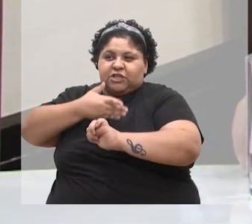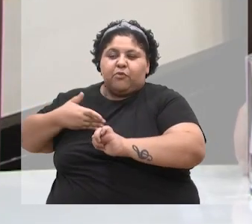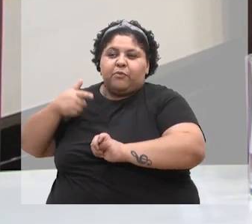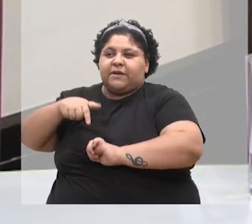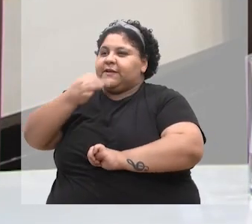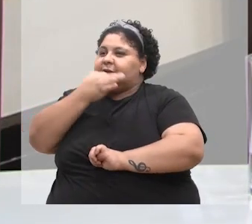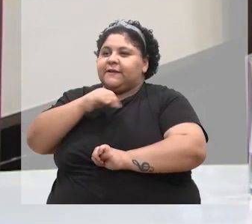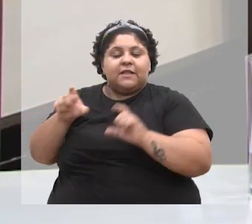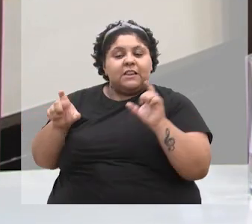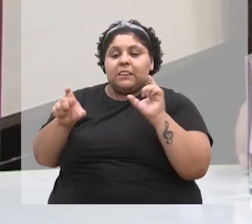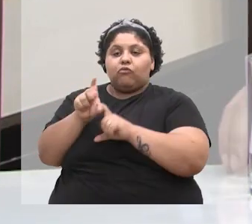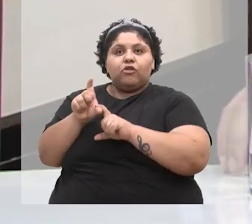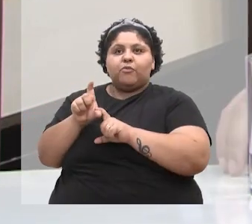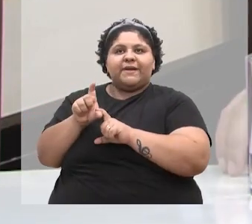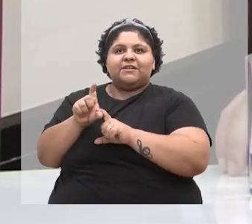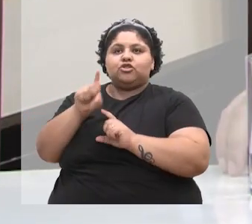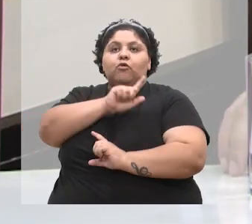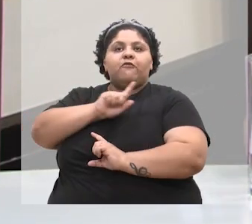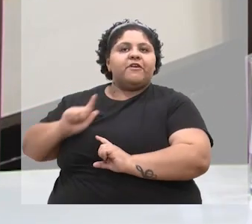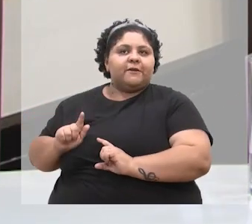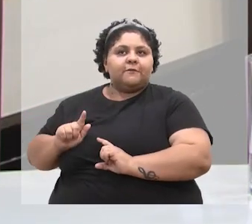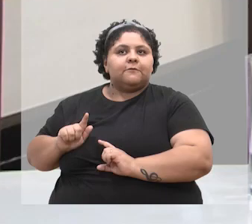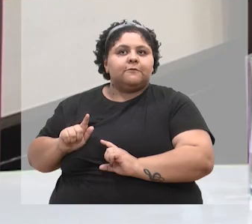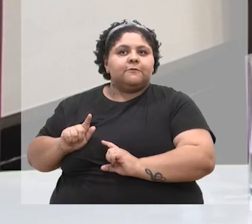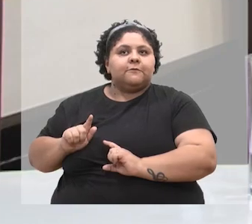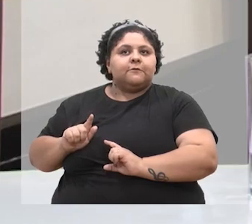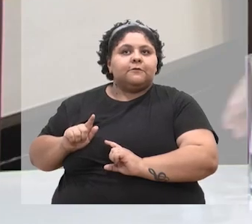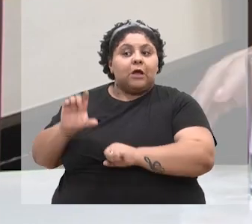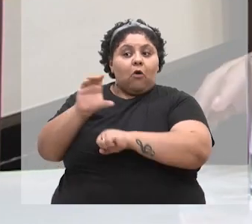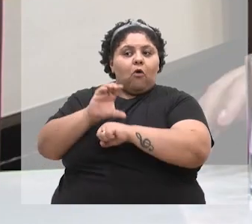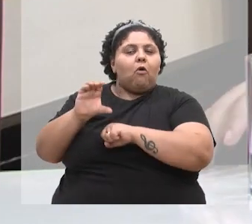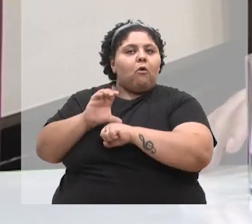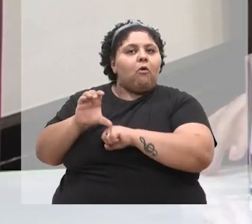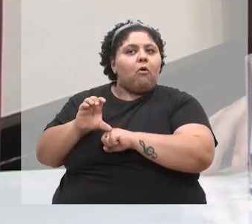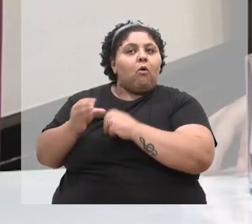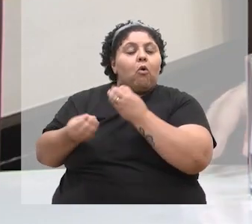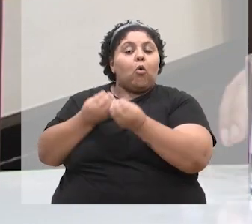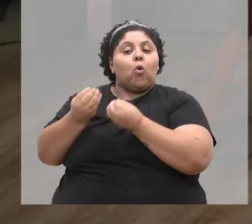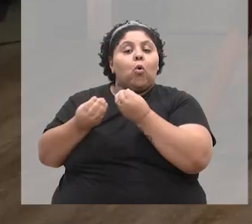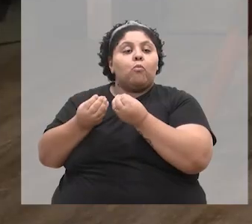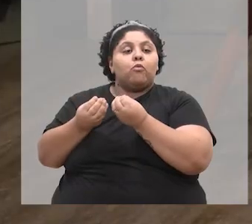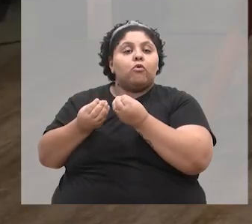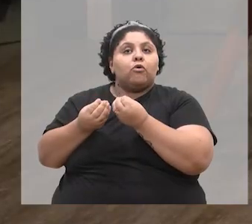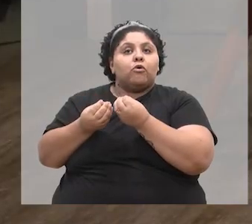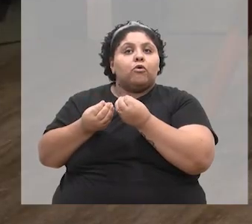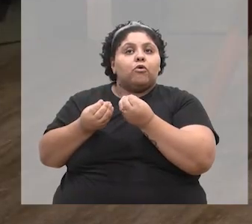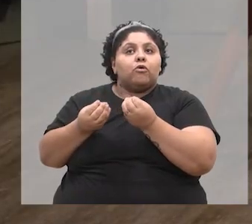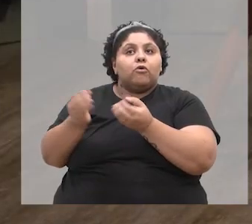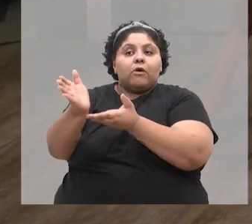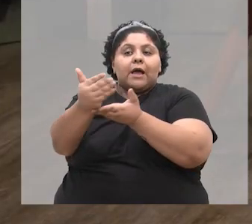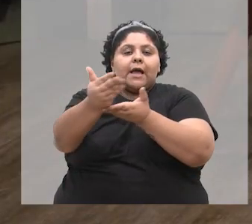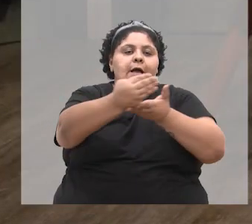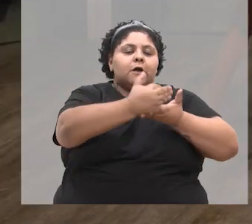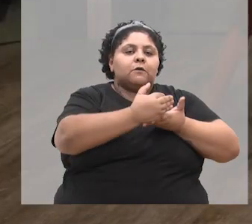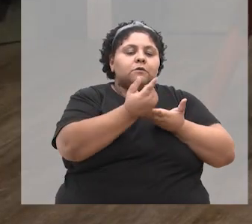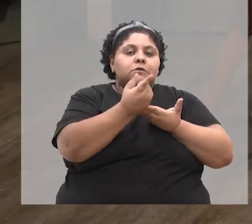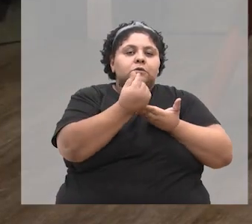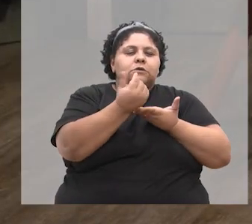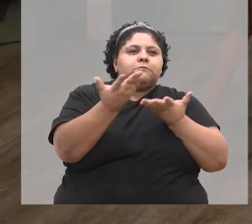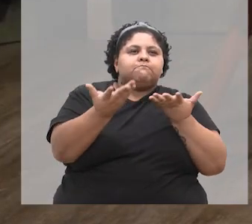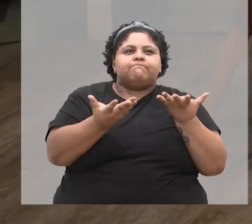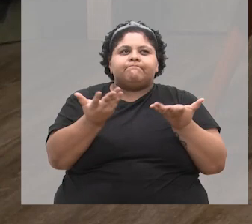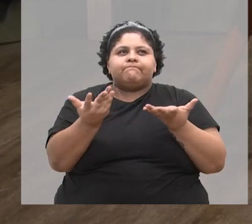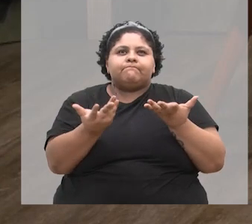pública da cidade, ou seja, não depende necessariamente de governo, está ali constituído. De que forma funcionará essa captação